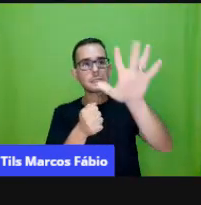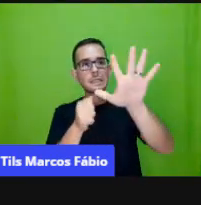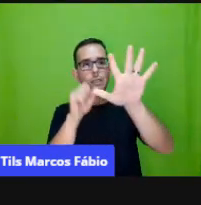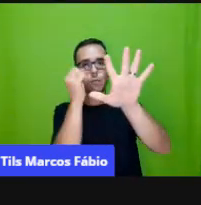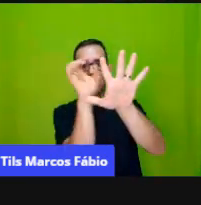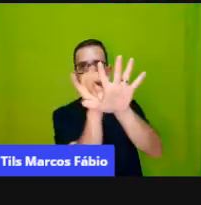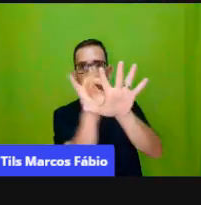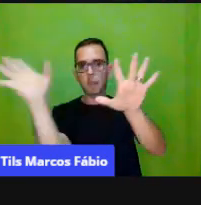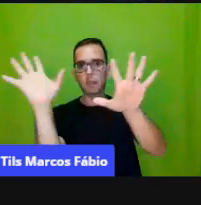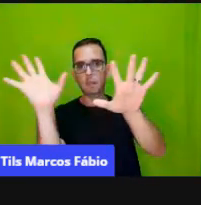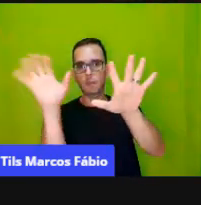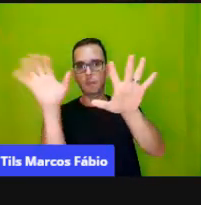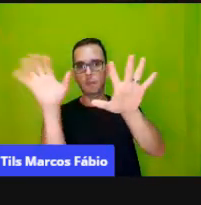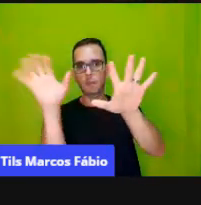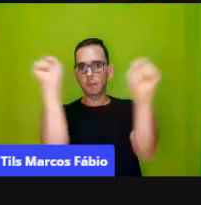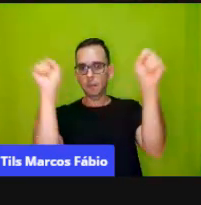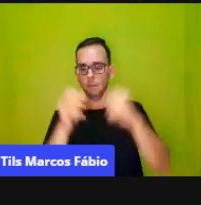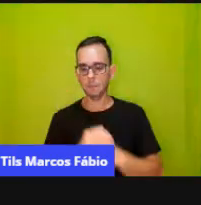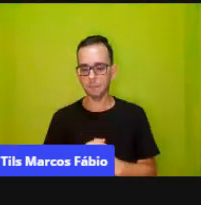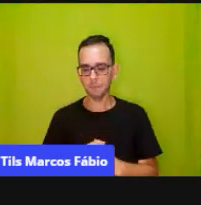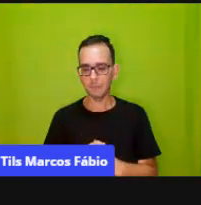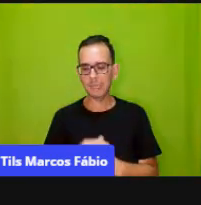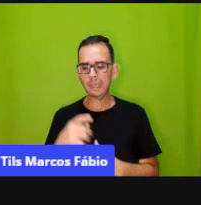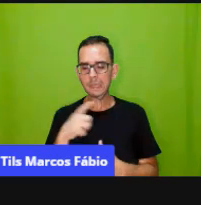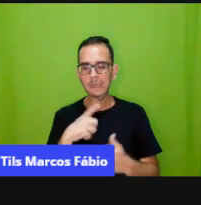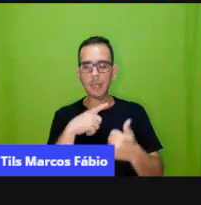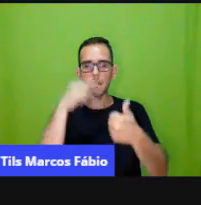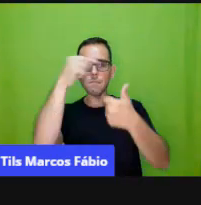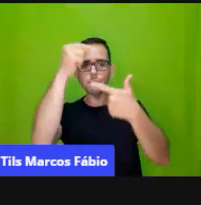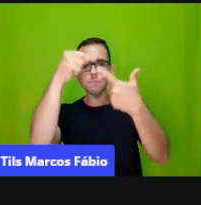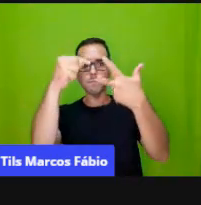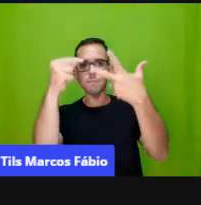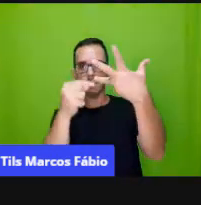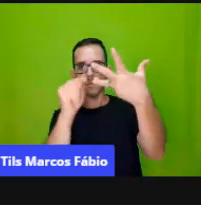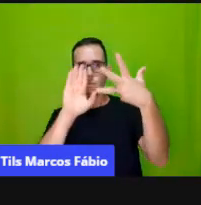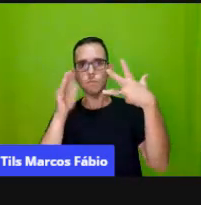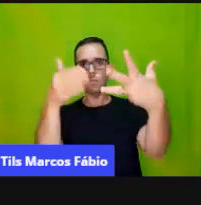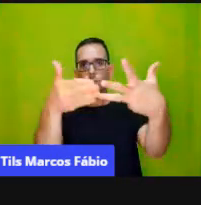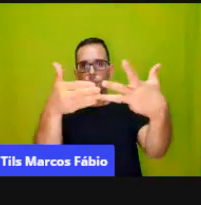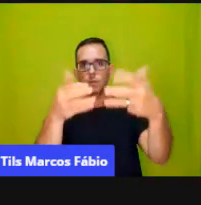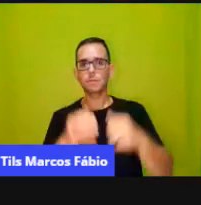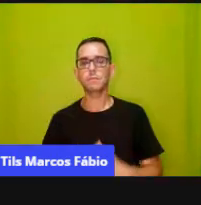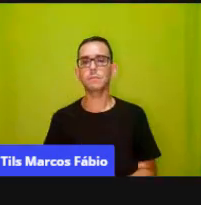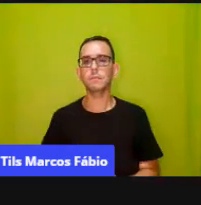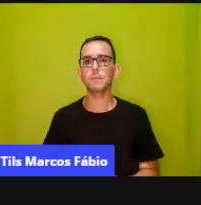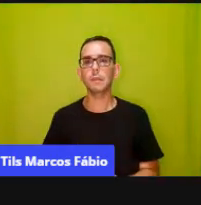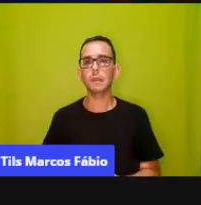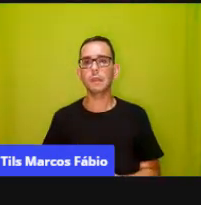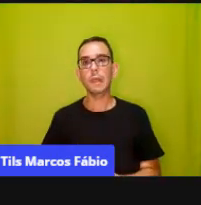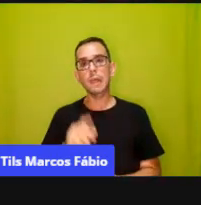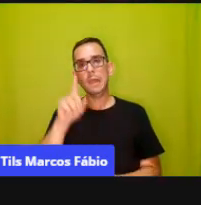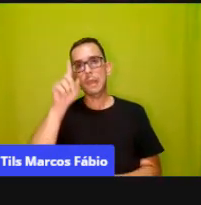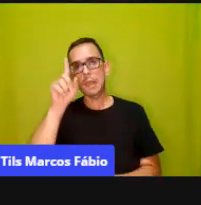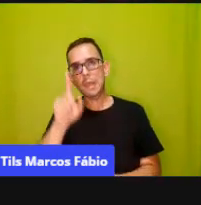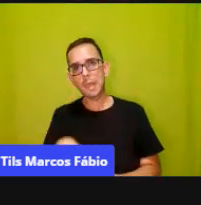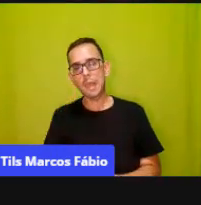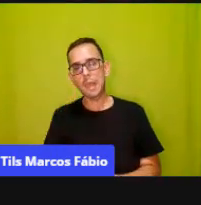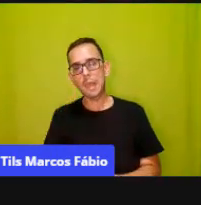assim 4 grandes enfoques. Dá mais um clique, por favor. Que seriam os